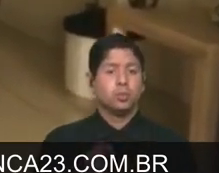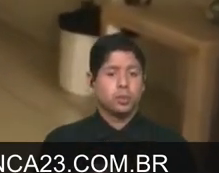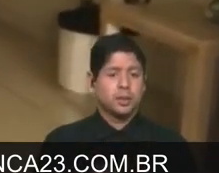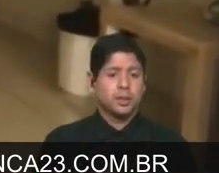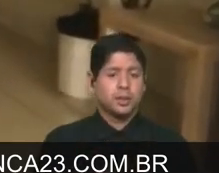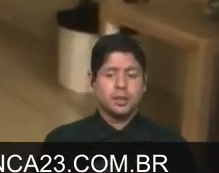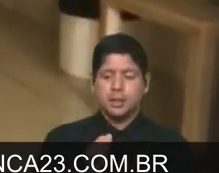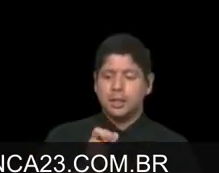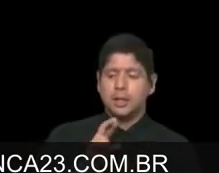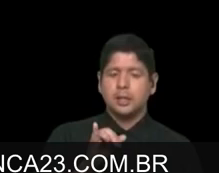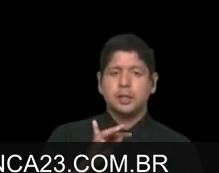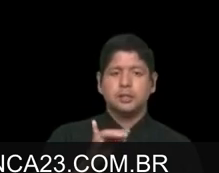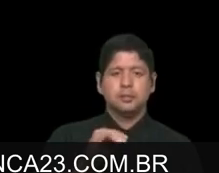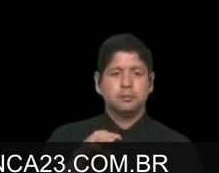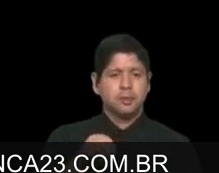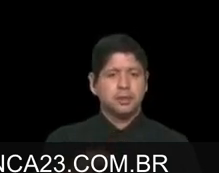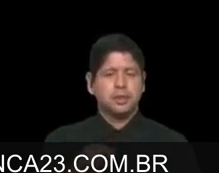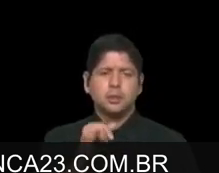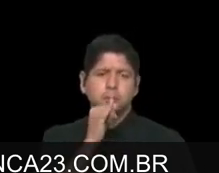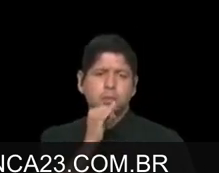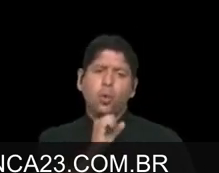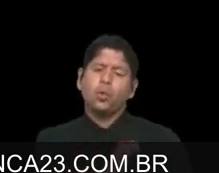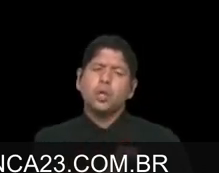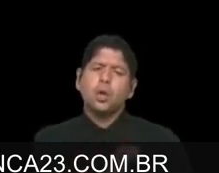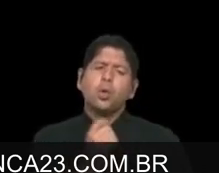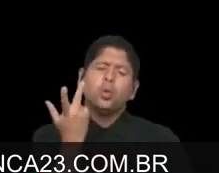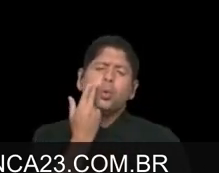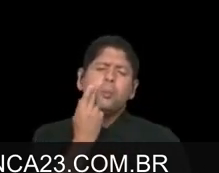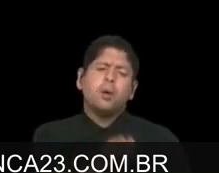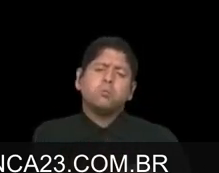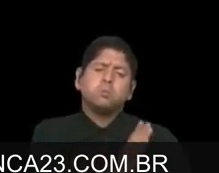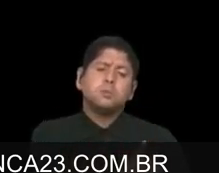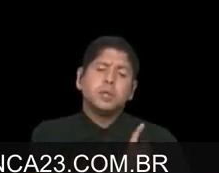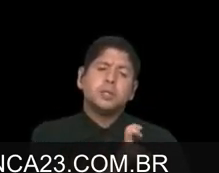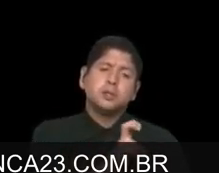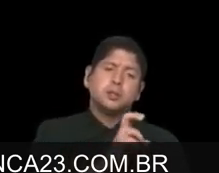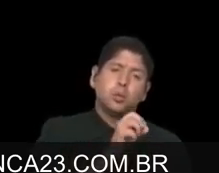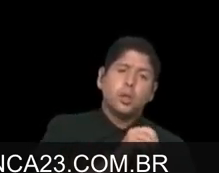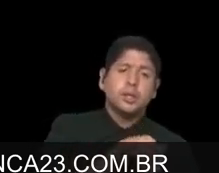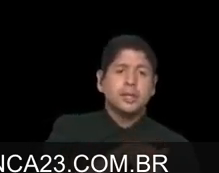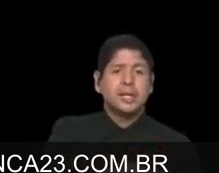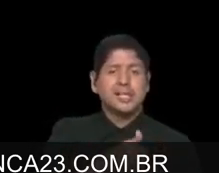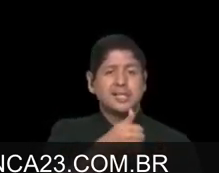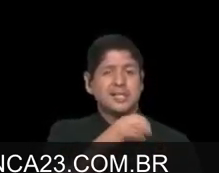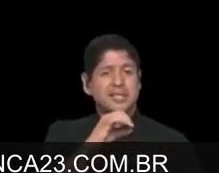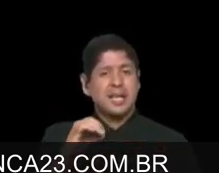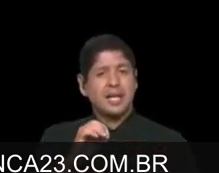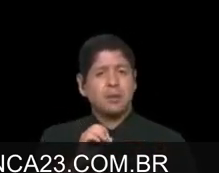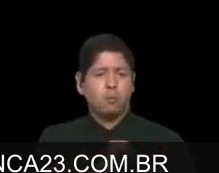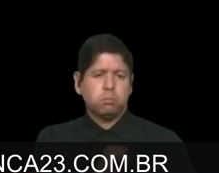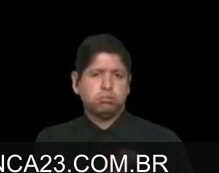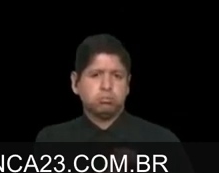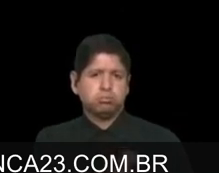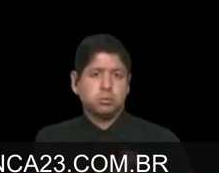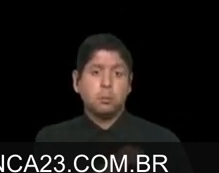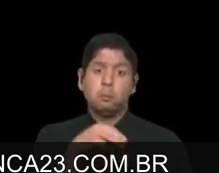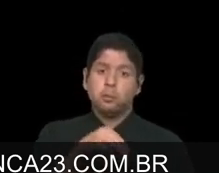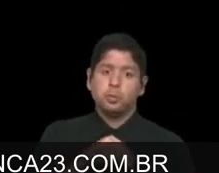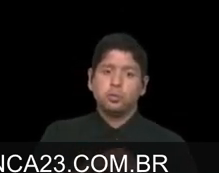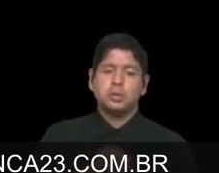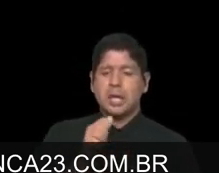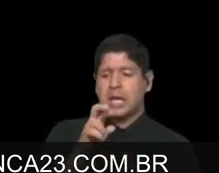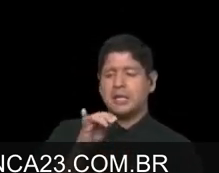e arritmia. Um coração saudável apresenta entre 50 e 100 batimentos por minuto. A